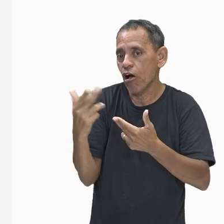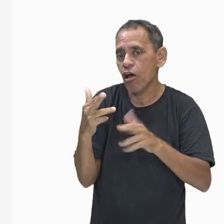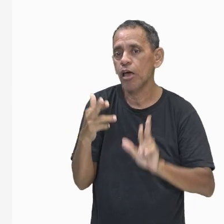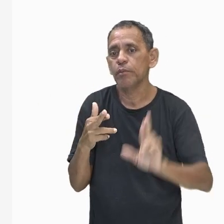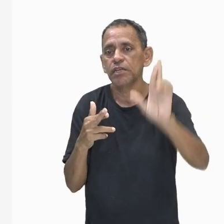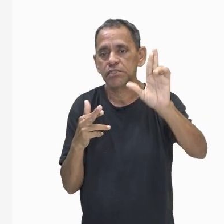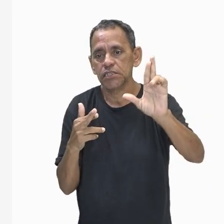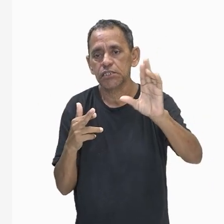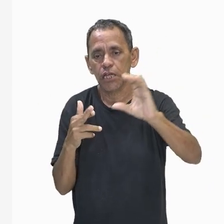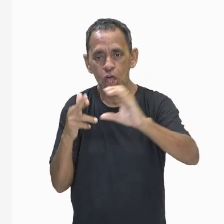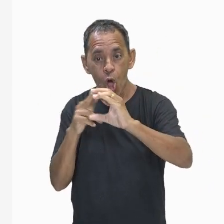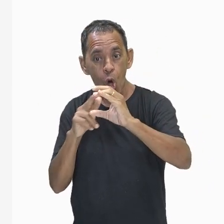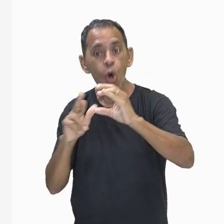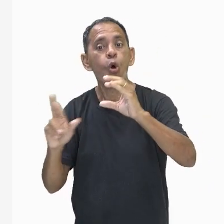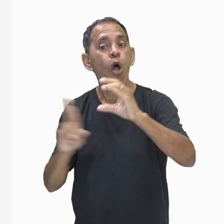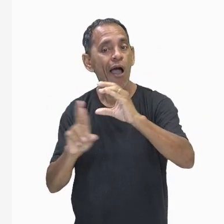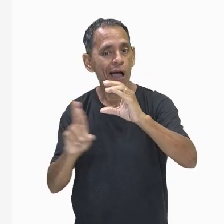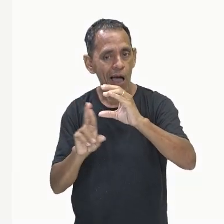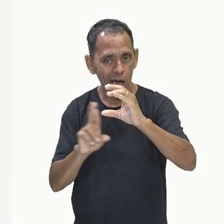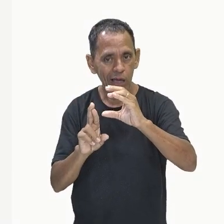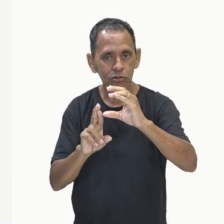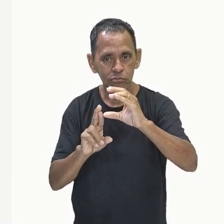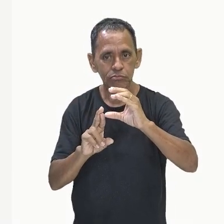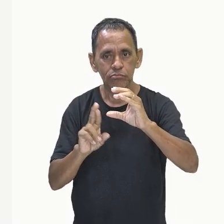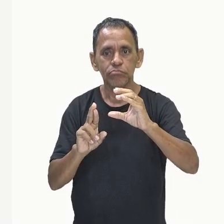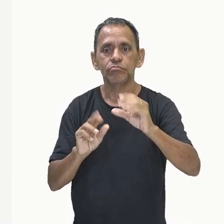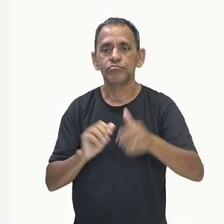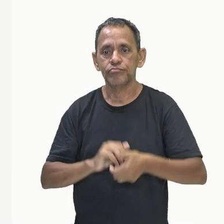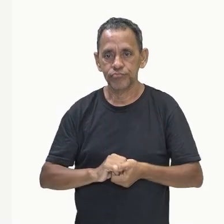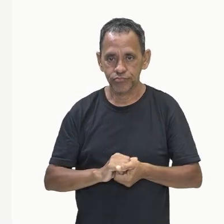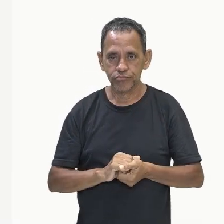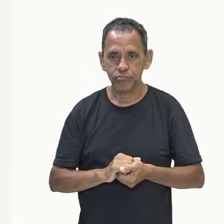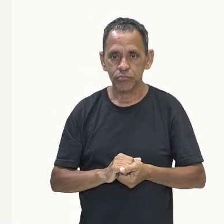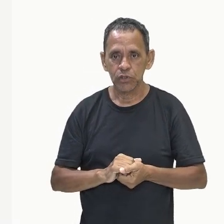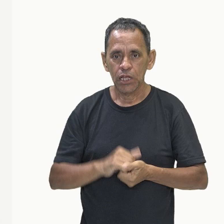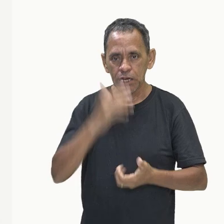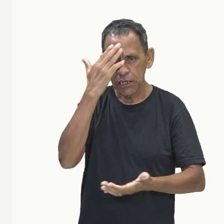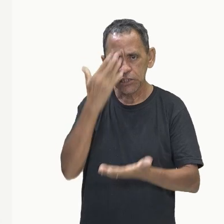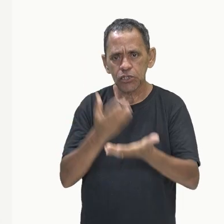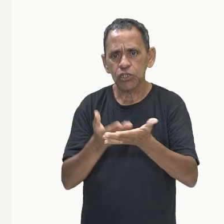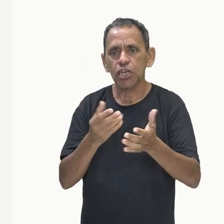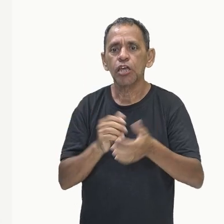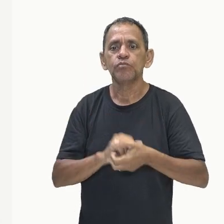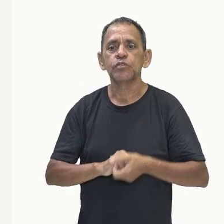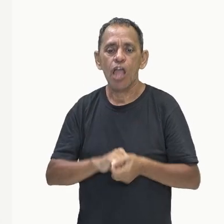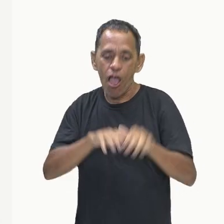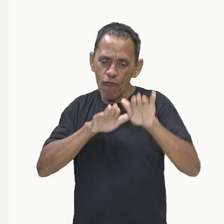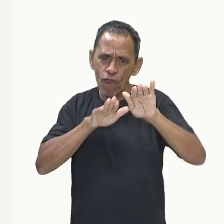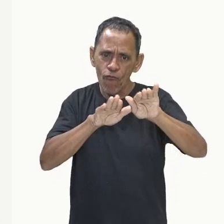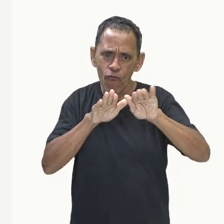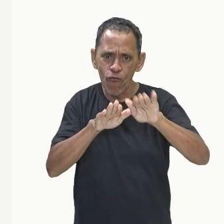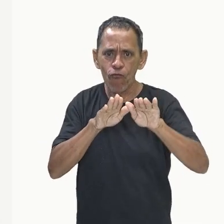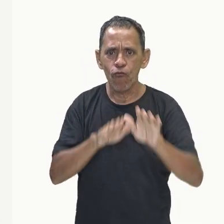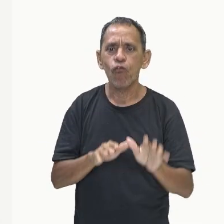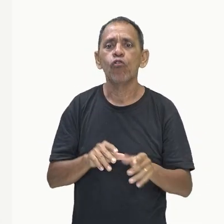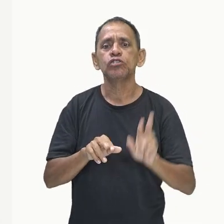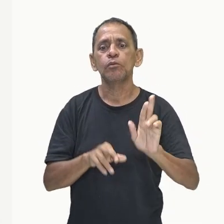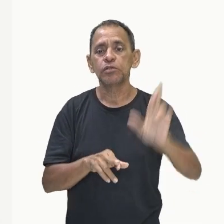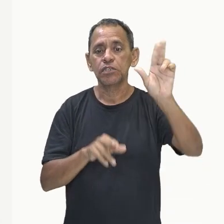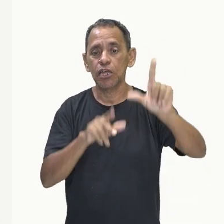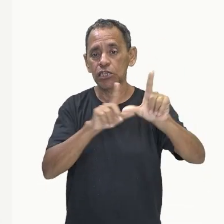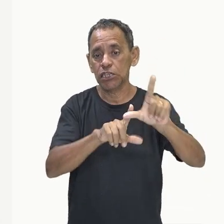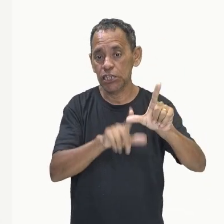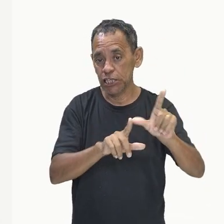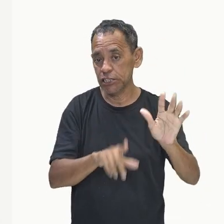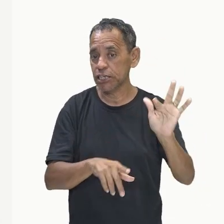raio da trajetória nesses intervalos de tempo. Considerando que a única força atuante no sistema estrela-planeta seja